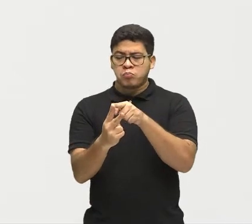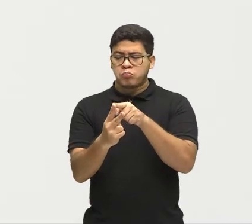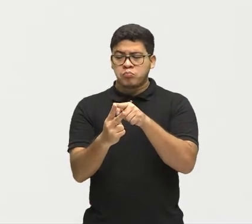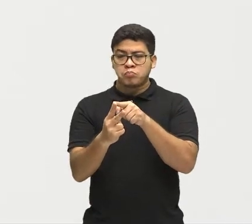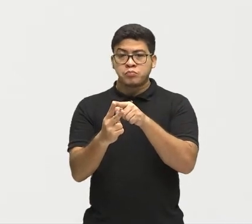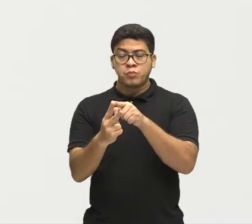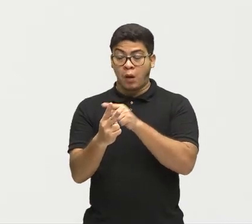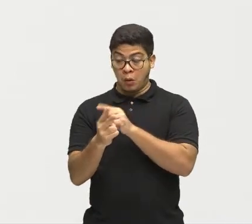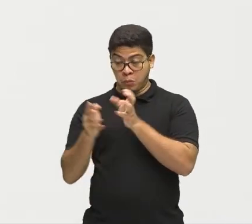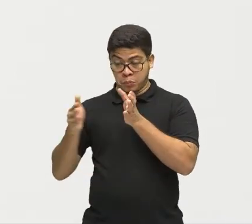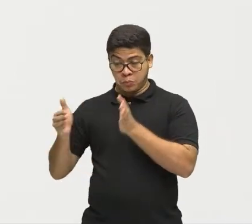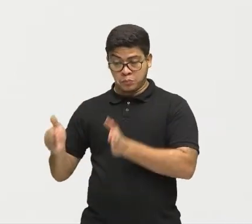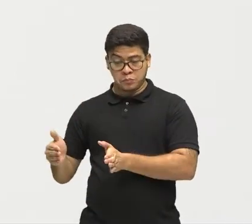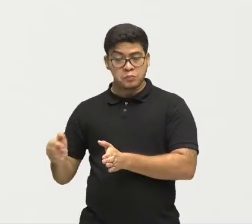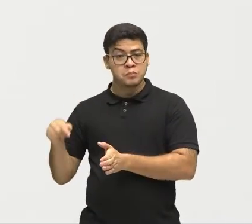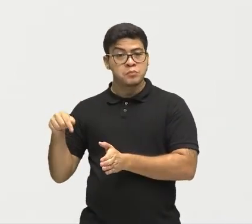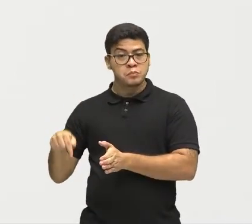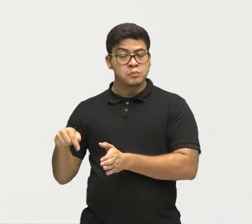a diferenciação